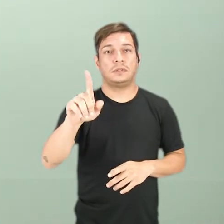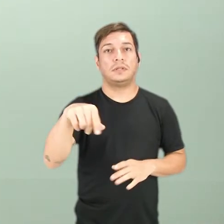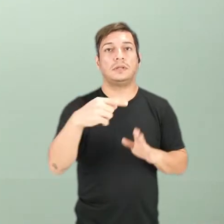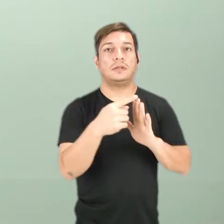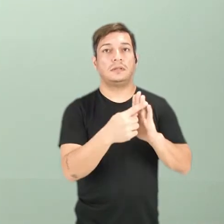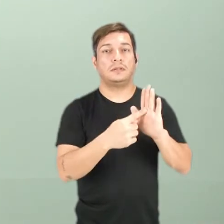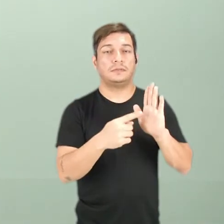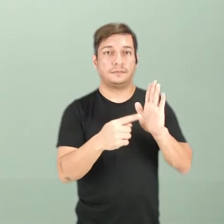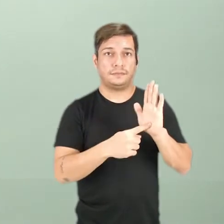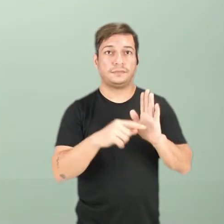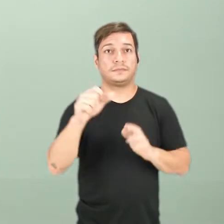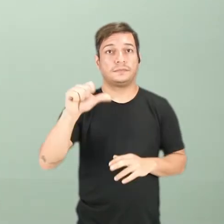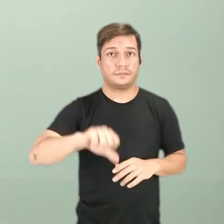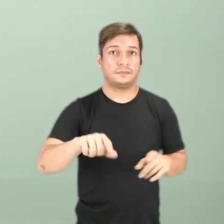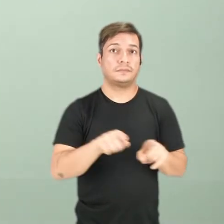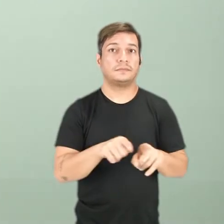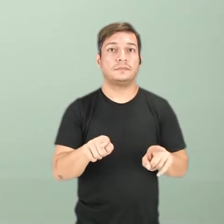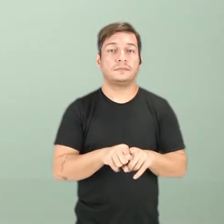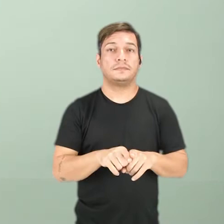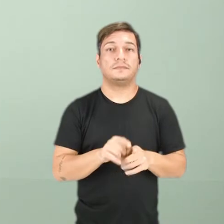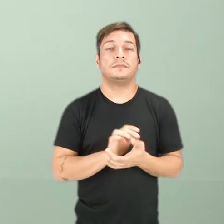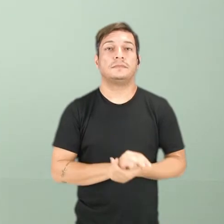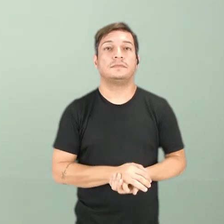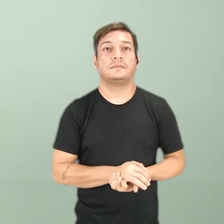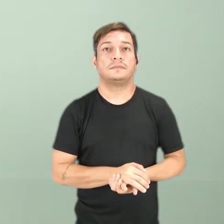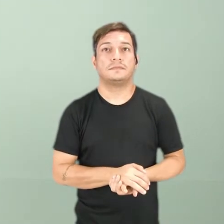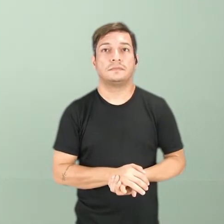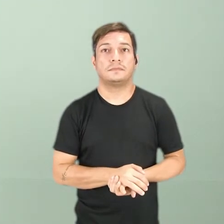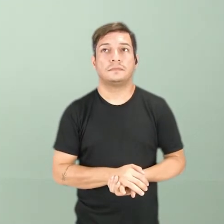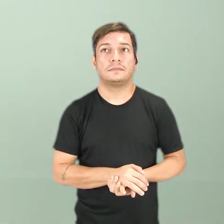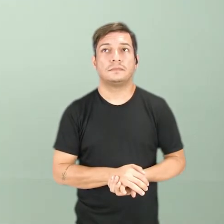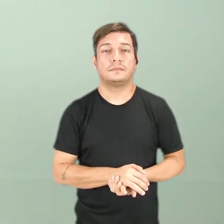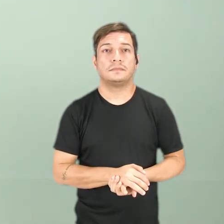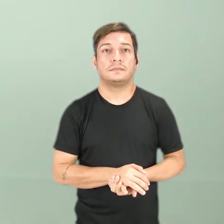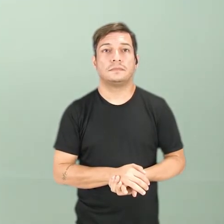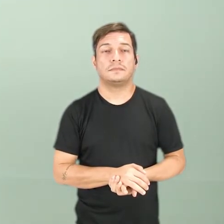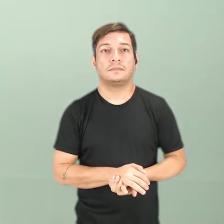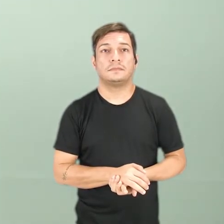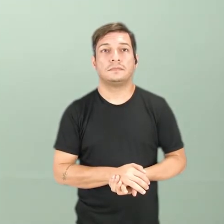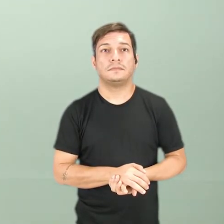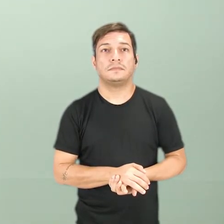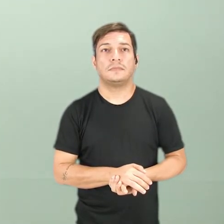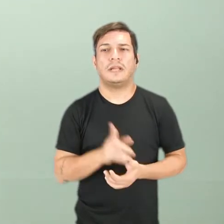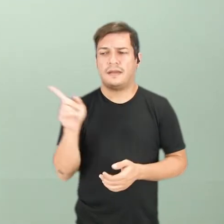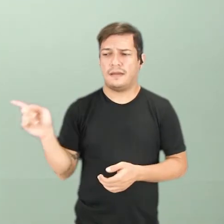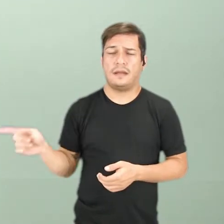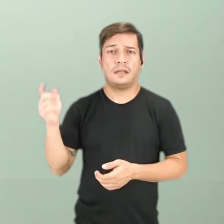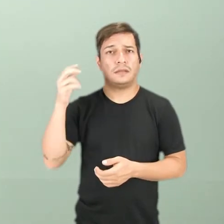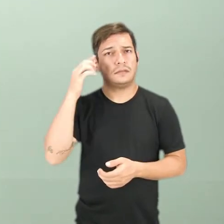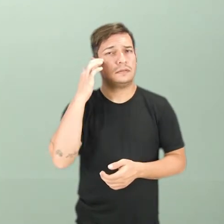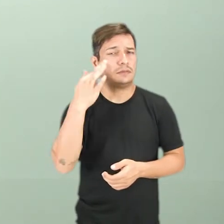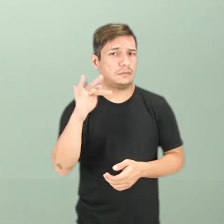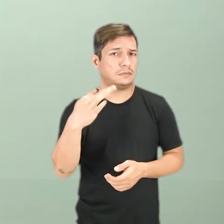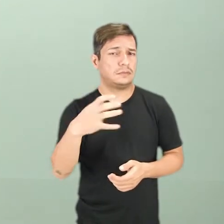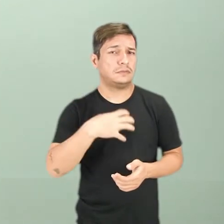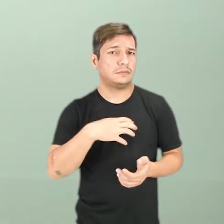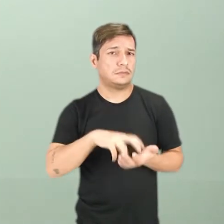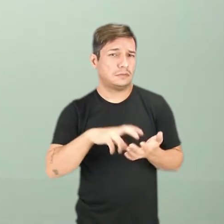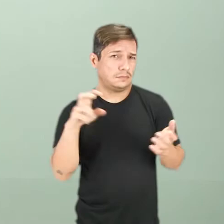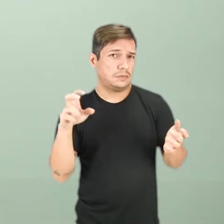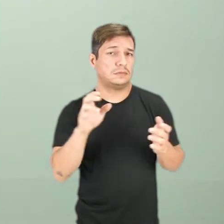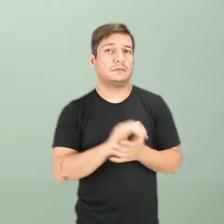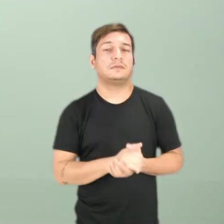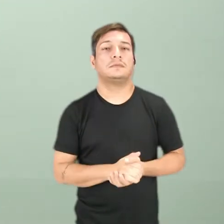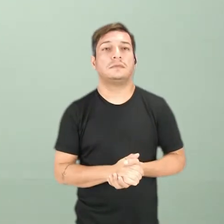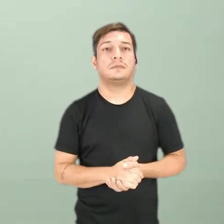negativa interrogativa. Did he have a headache in the morning? Ele estava com dor de cabeça de manhã? Tá? E